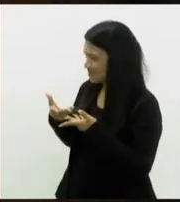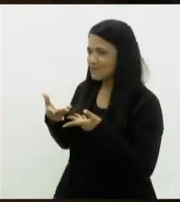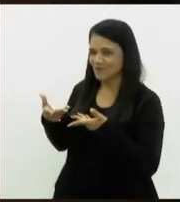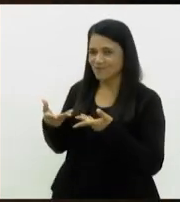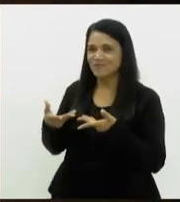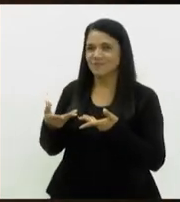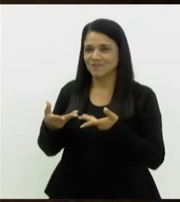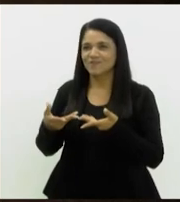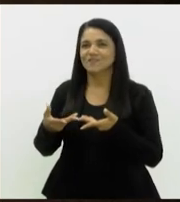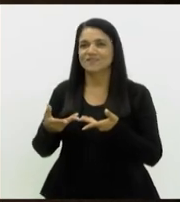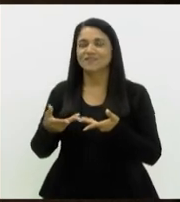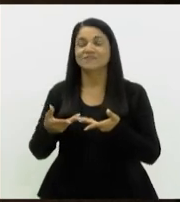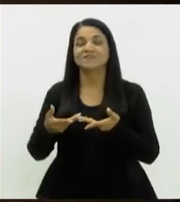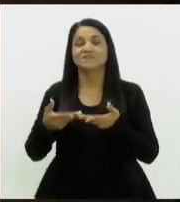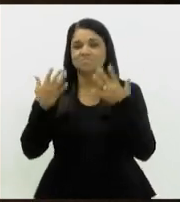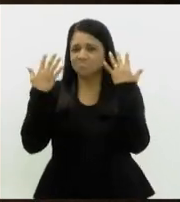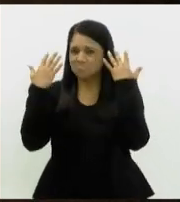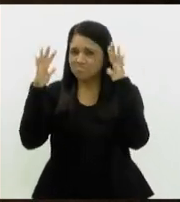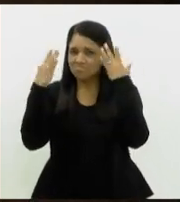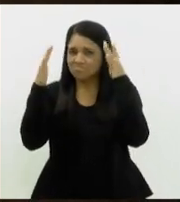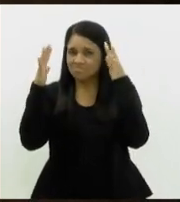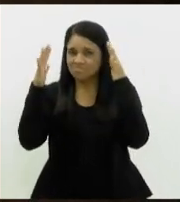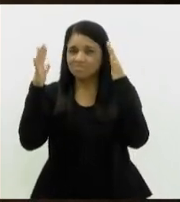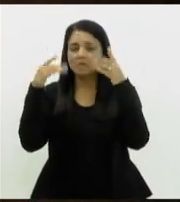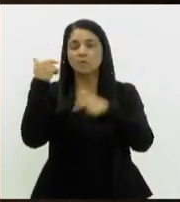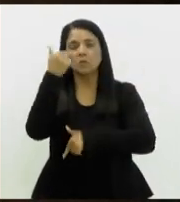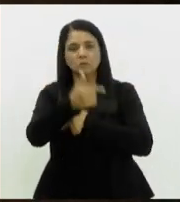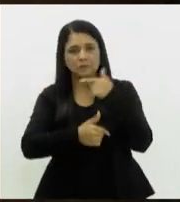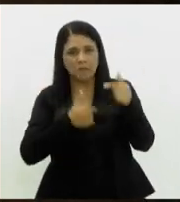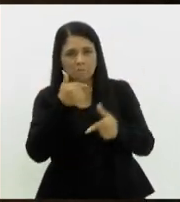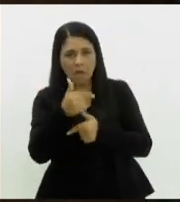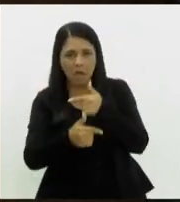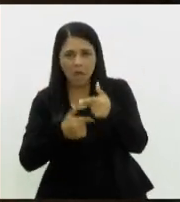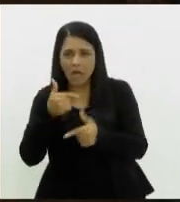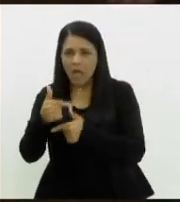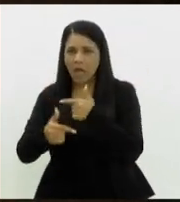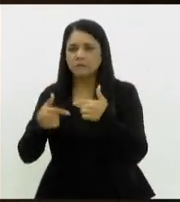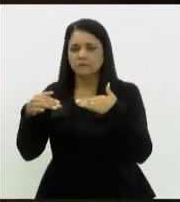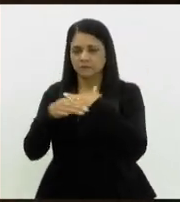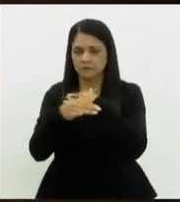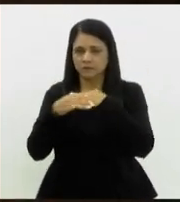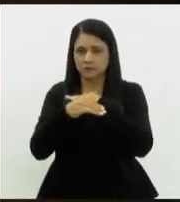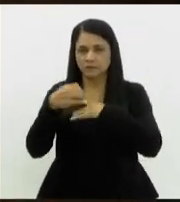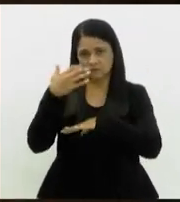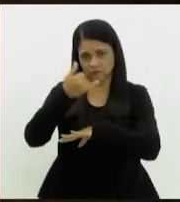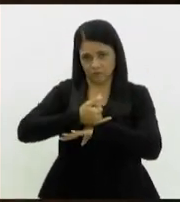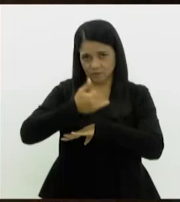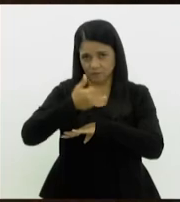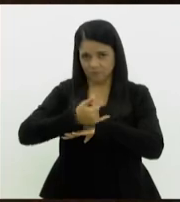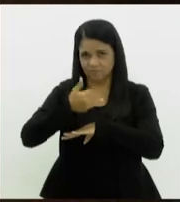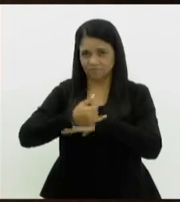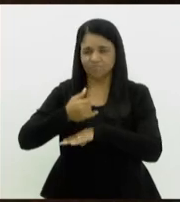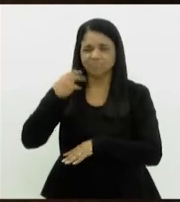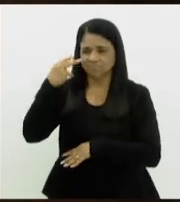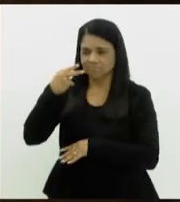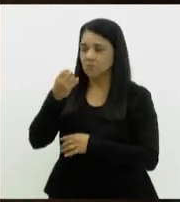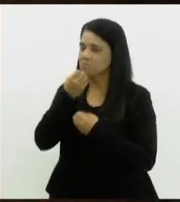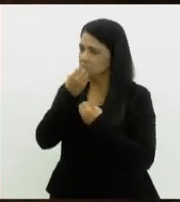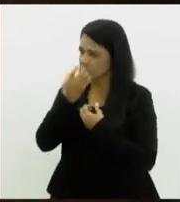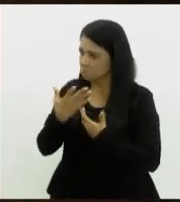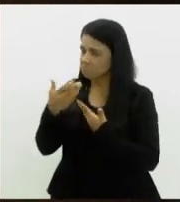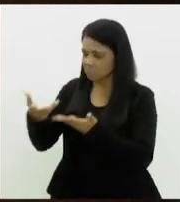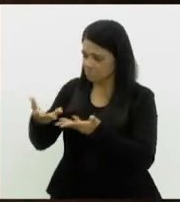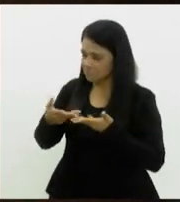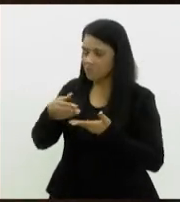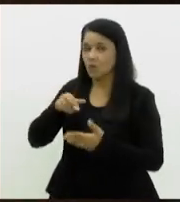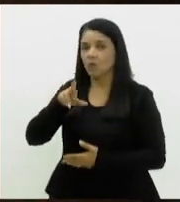parlamento. Parabenizá-lo, inclusive, pelo excelentíssimo trabalho que ele faz naquela cidade de Volta Redonda. Verdade. Parabéns, Rodrigo, seja obrigado, sempre bem-vindo.